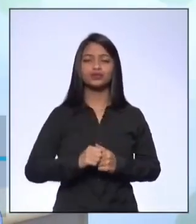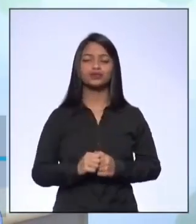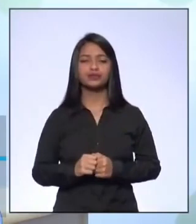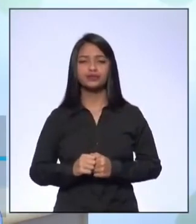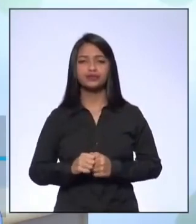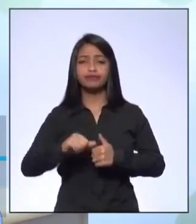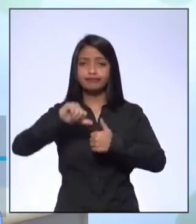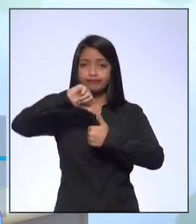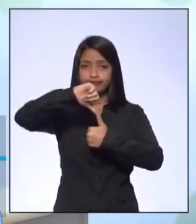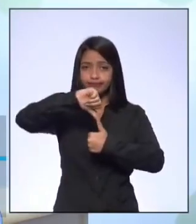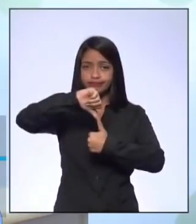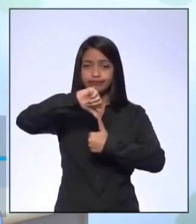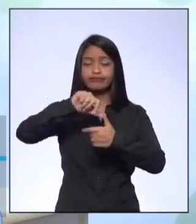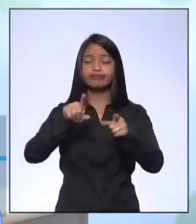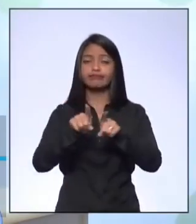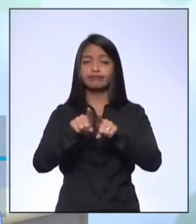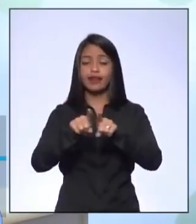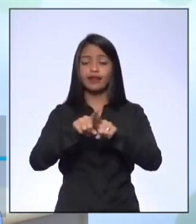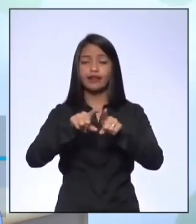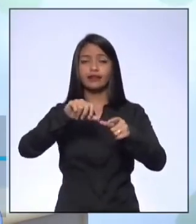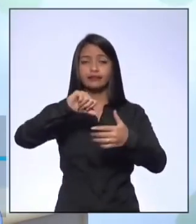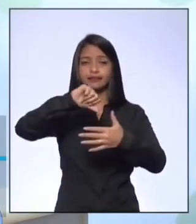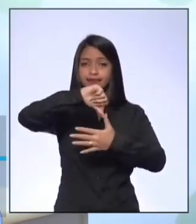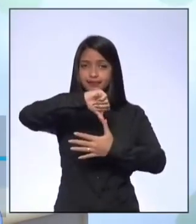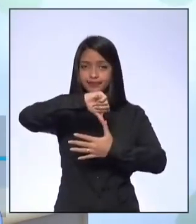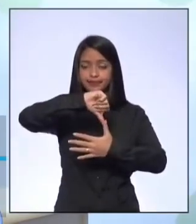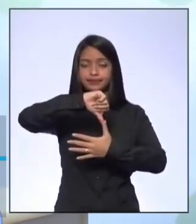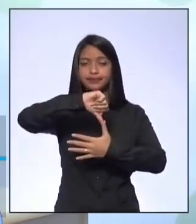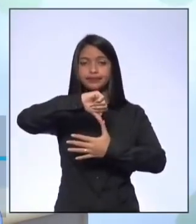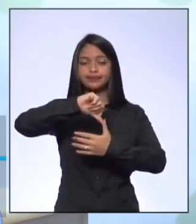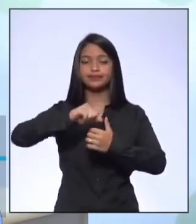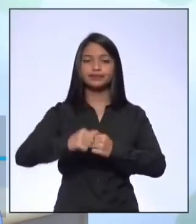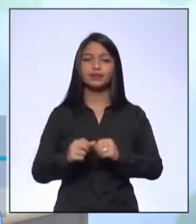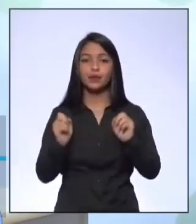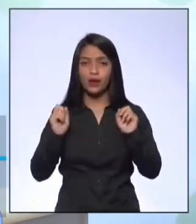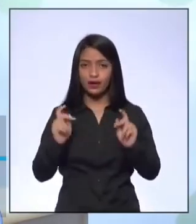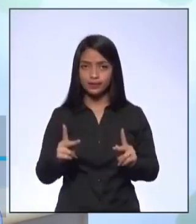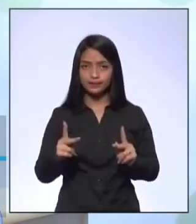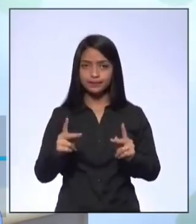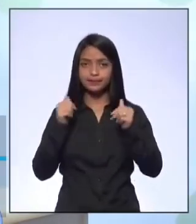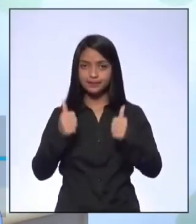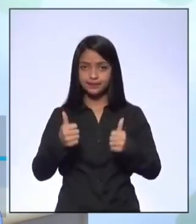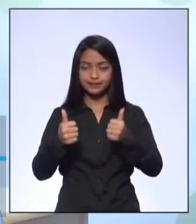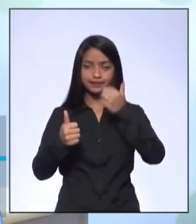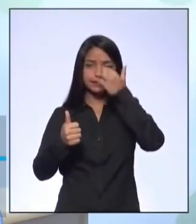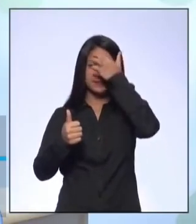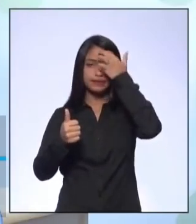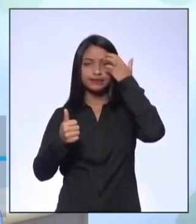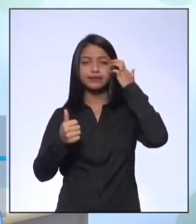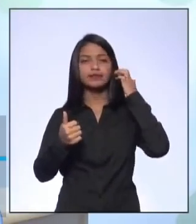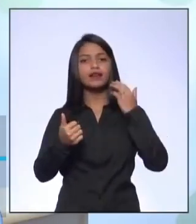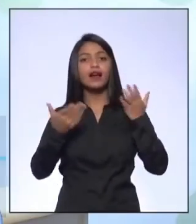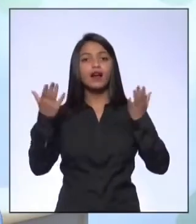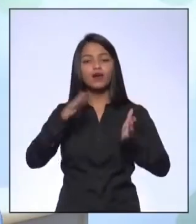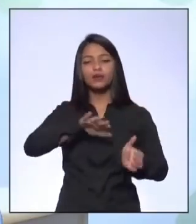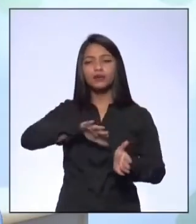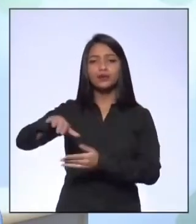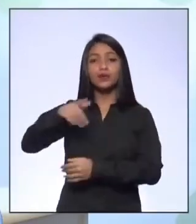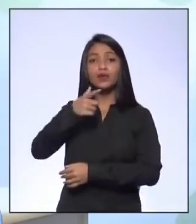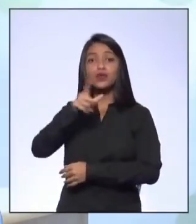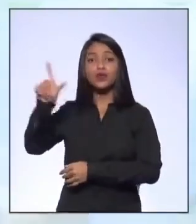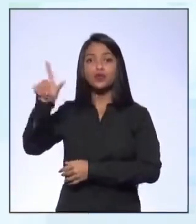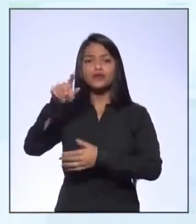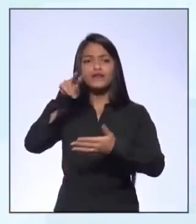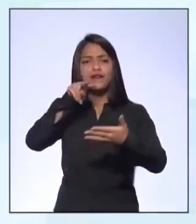na América Central e a América do Sul, ok? Vamos observar essa cartografia,